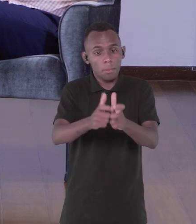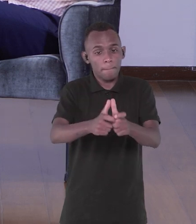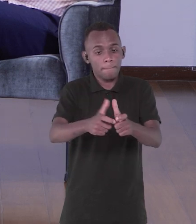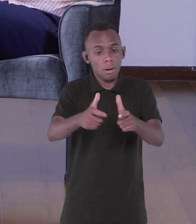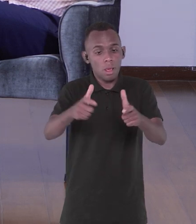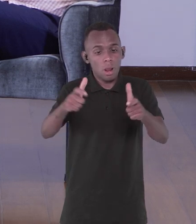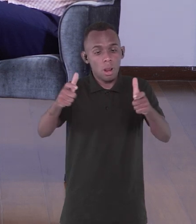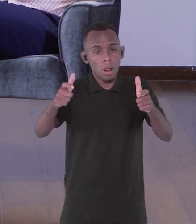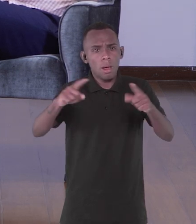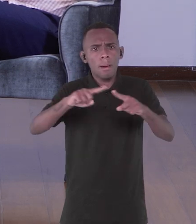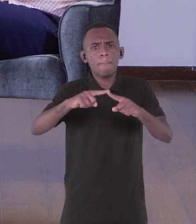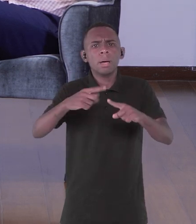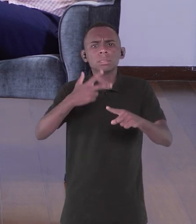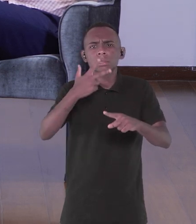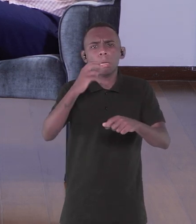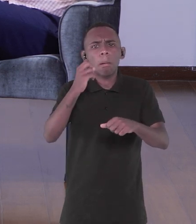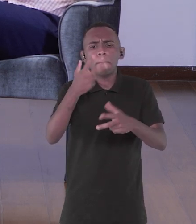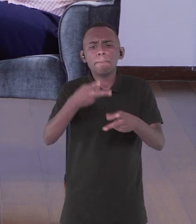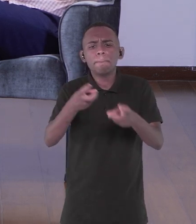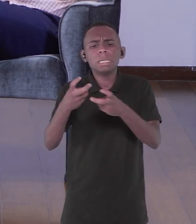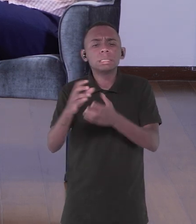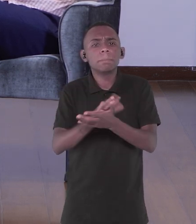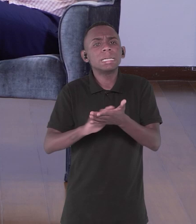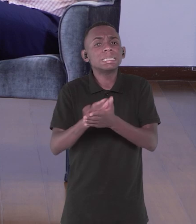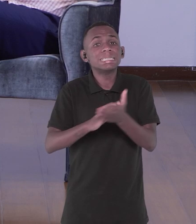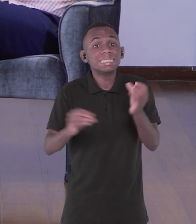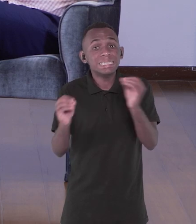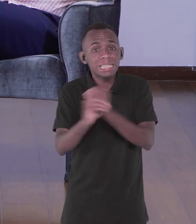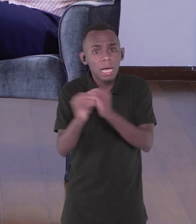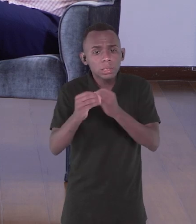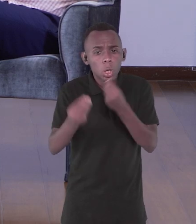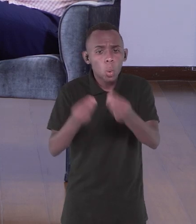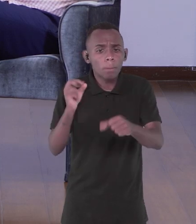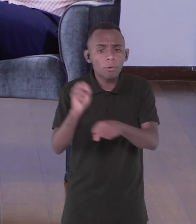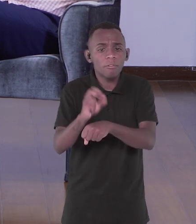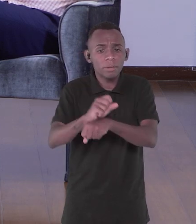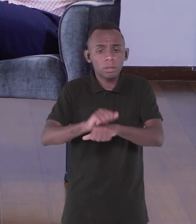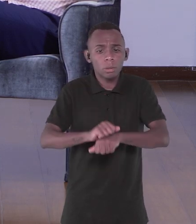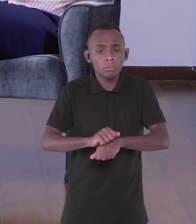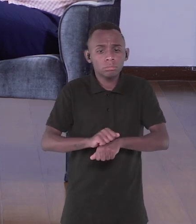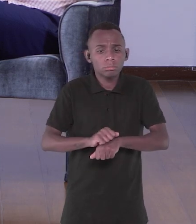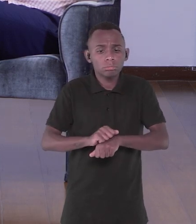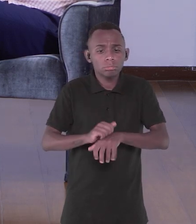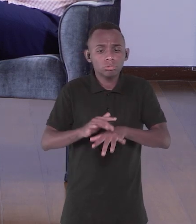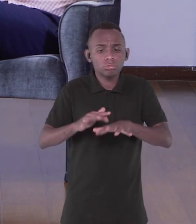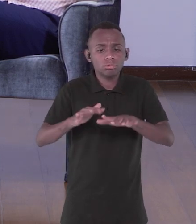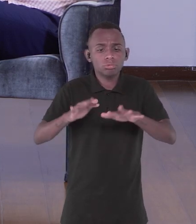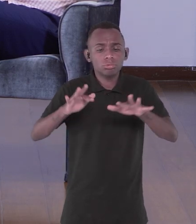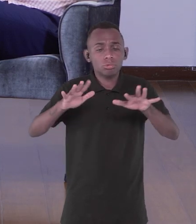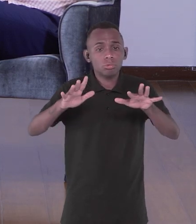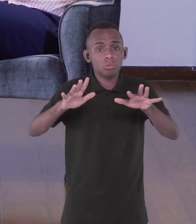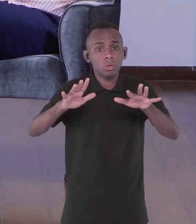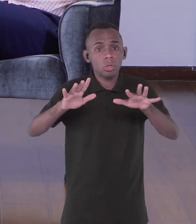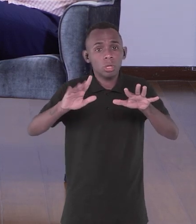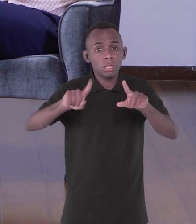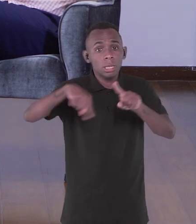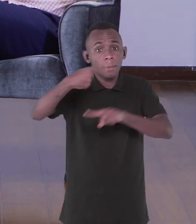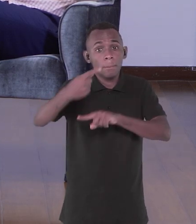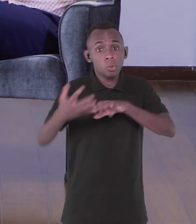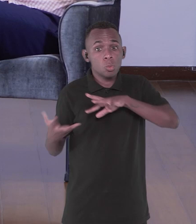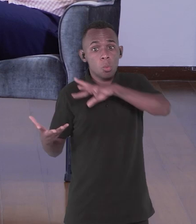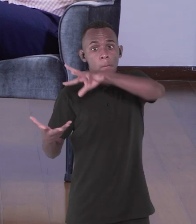não ser detectado em um grupo grande de pessoas contaminadas, ele se espalharia pelo mundo inteiro.